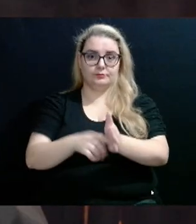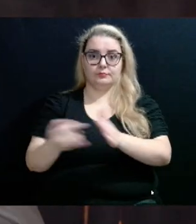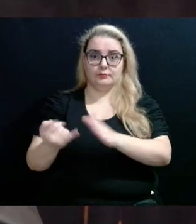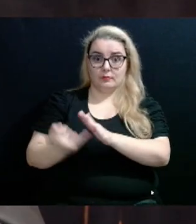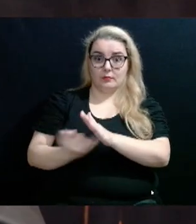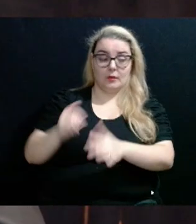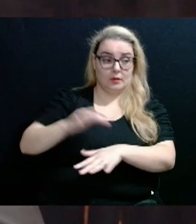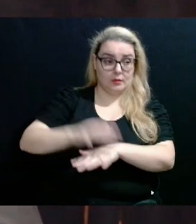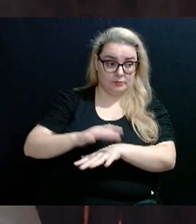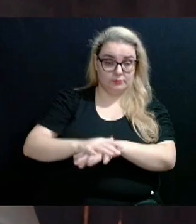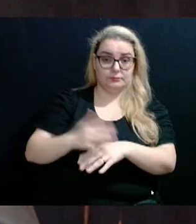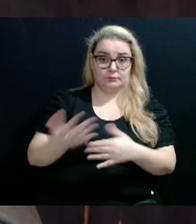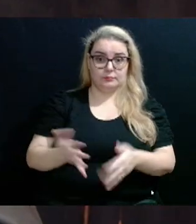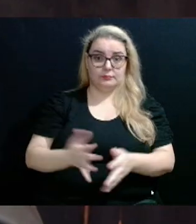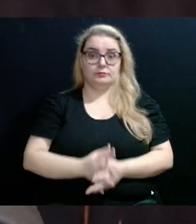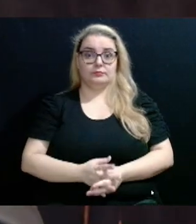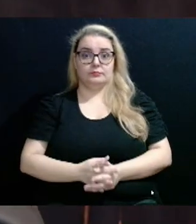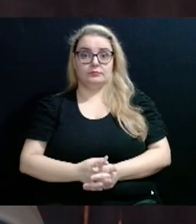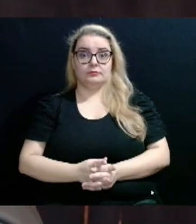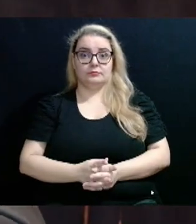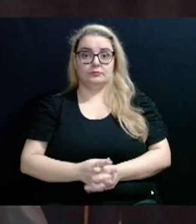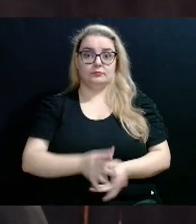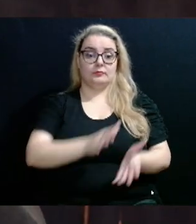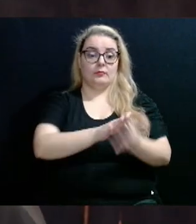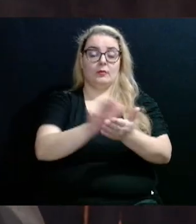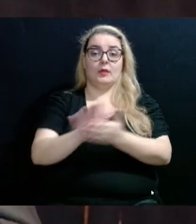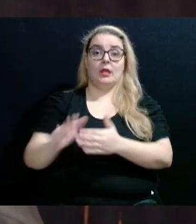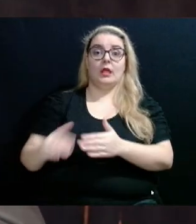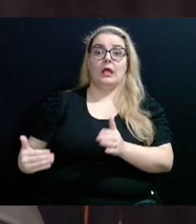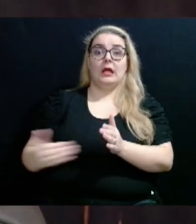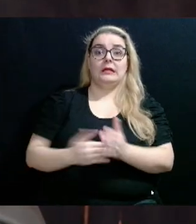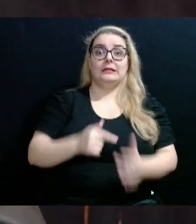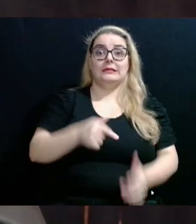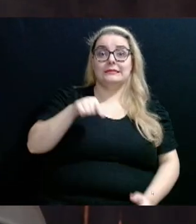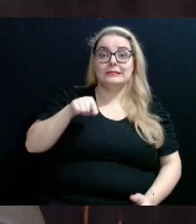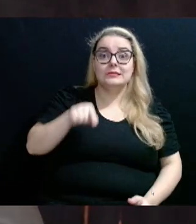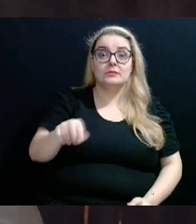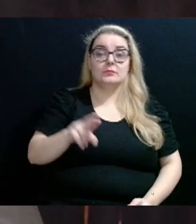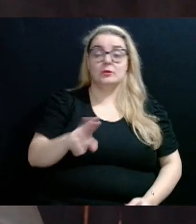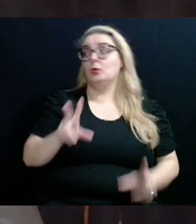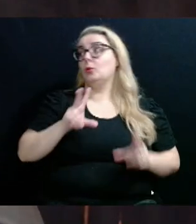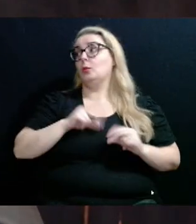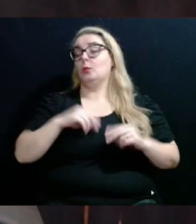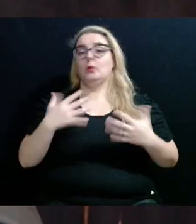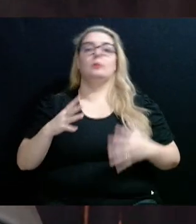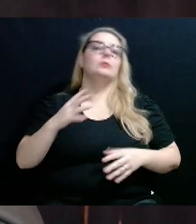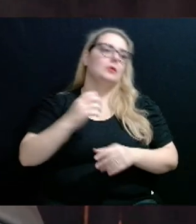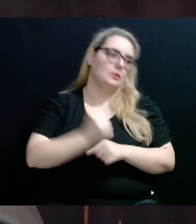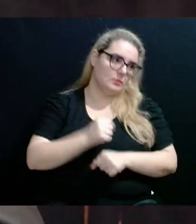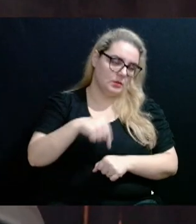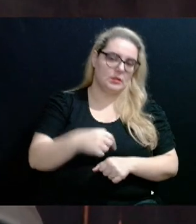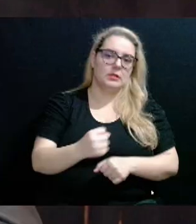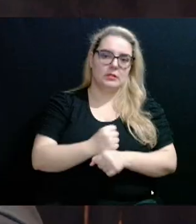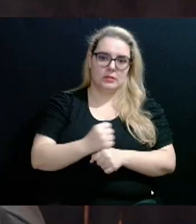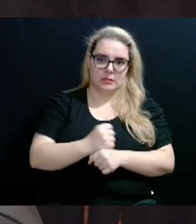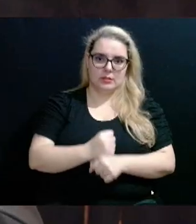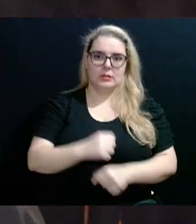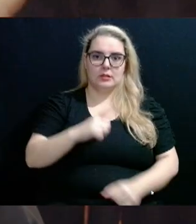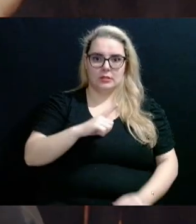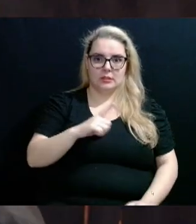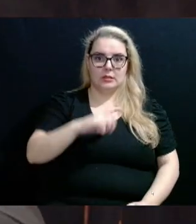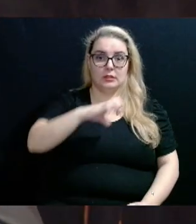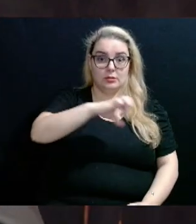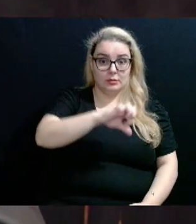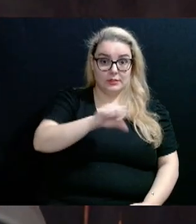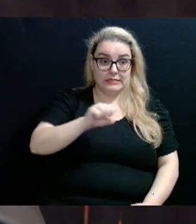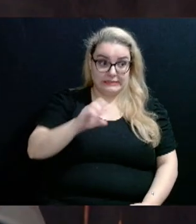o custo pode chegar até R$7 mil, né, para completar o álbum desse ano aqui, que tem 980 figurinhas. Então nós já imaginamos que no